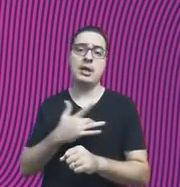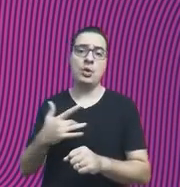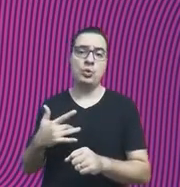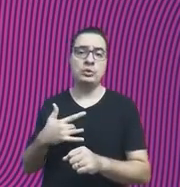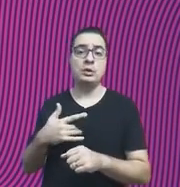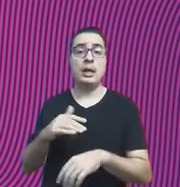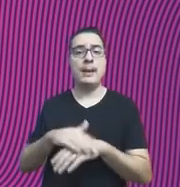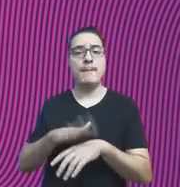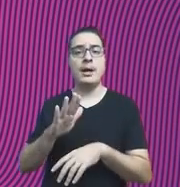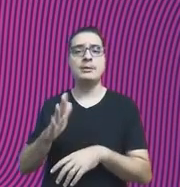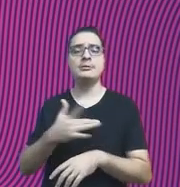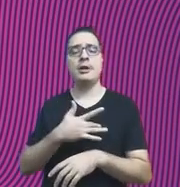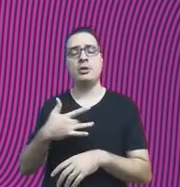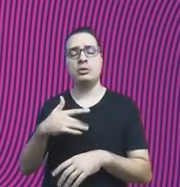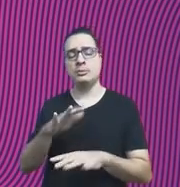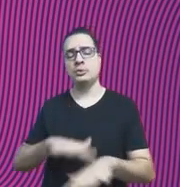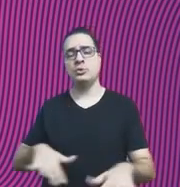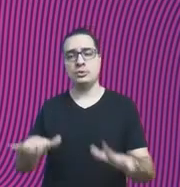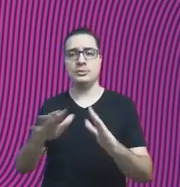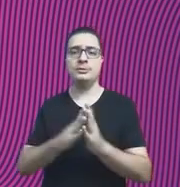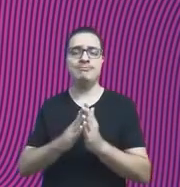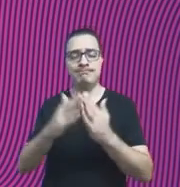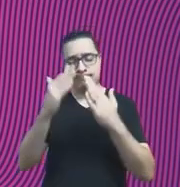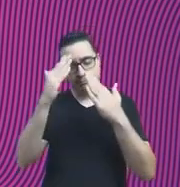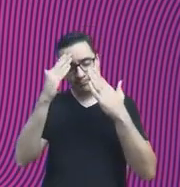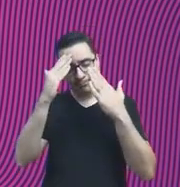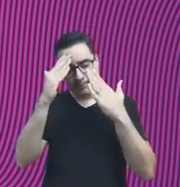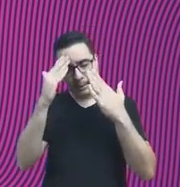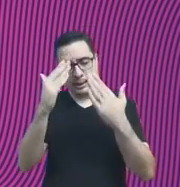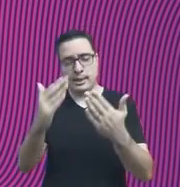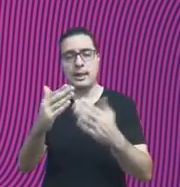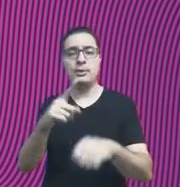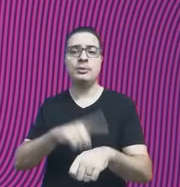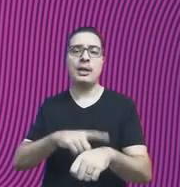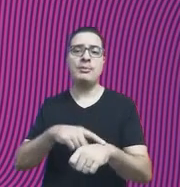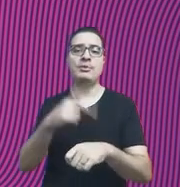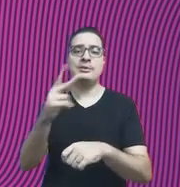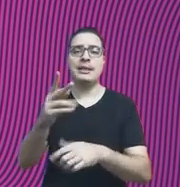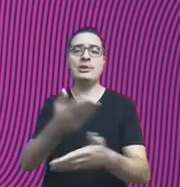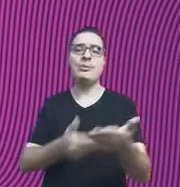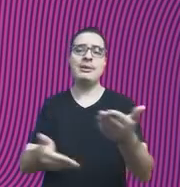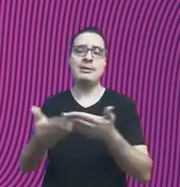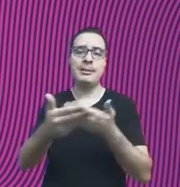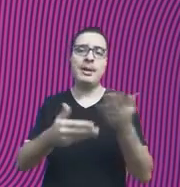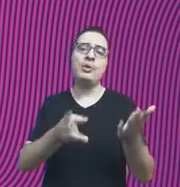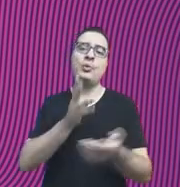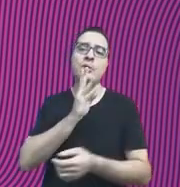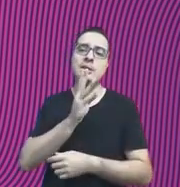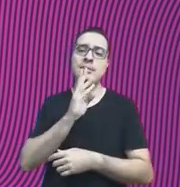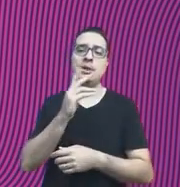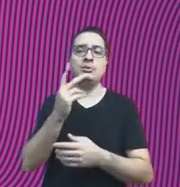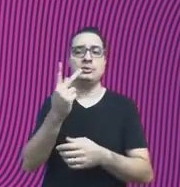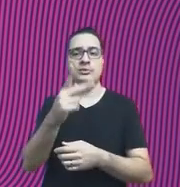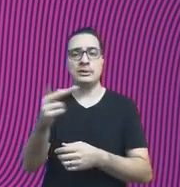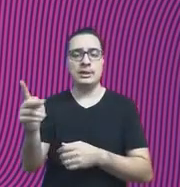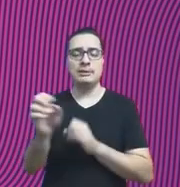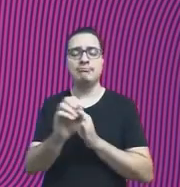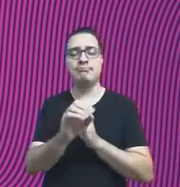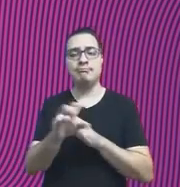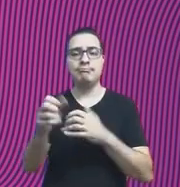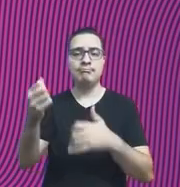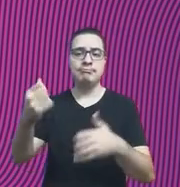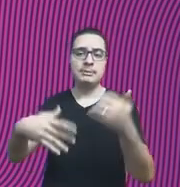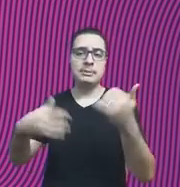mundo. Muitíssimo obrigado a vocês pela disponibilidade, pelo compartilhamento desse conhecimento tão profundo, tão